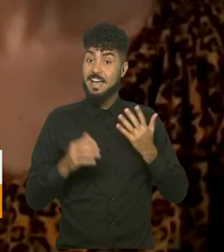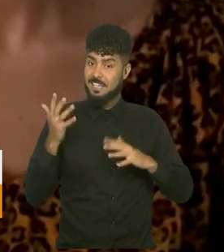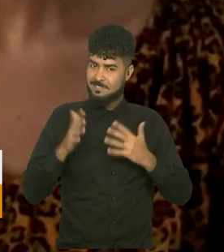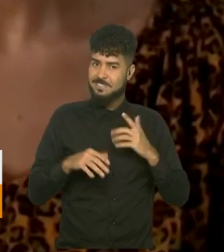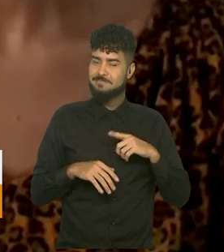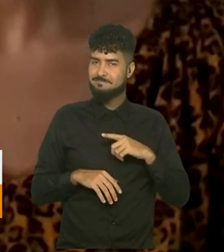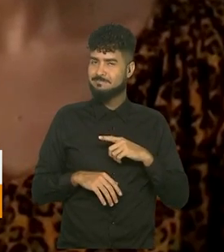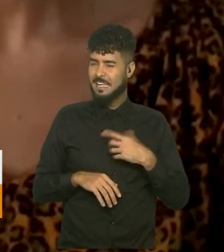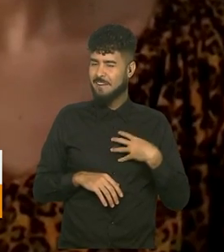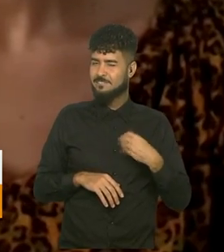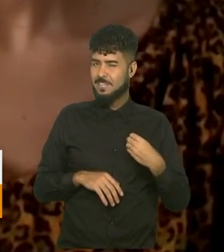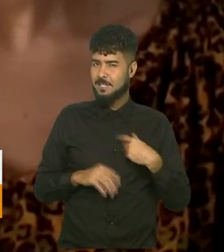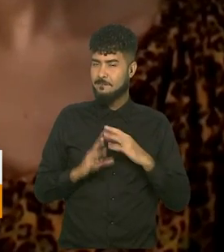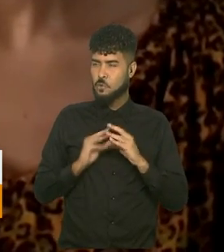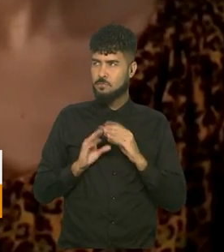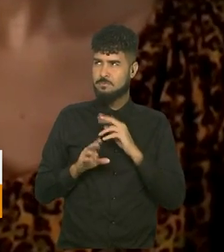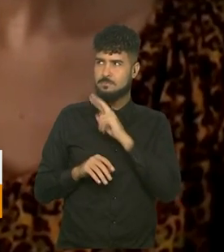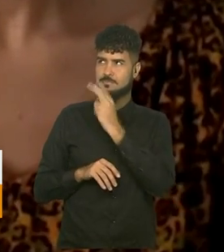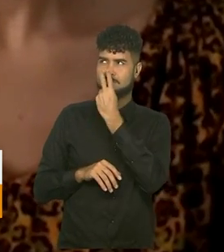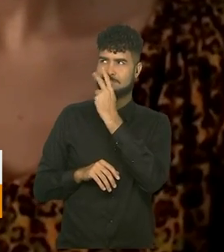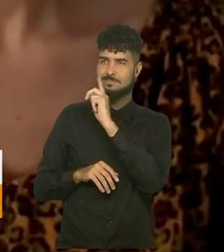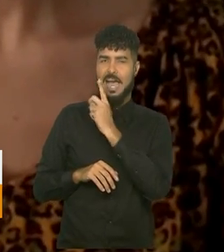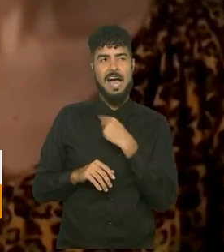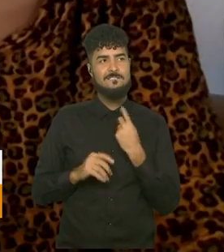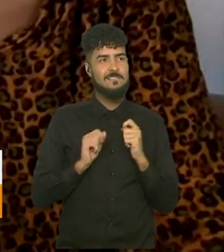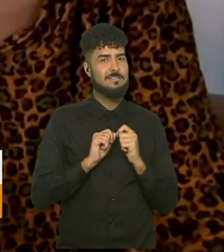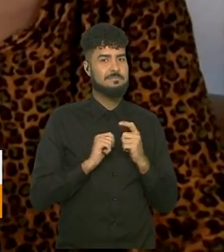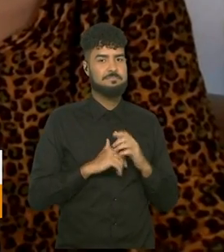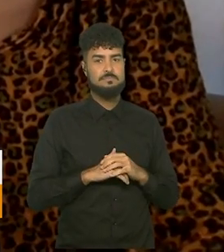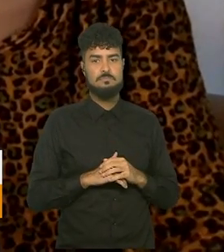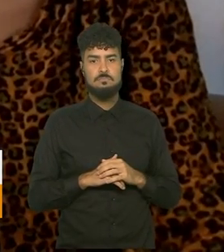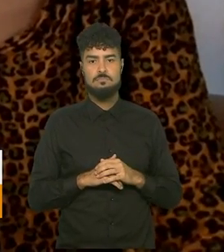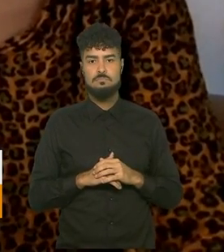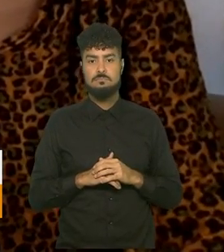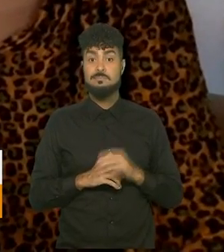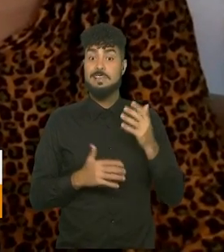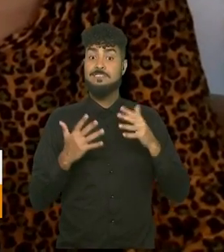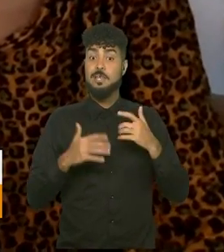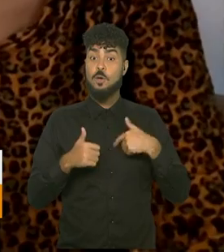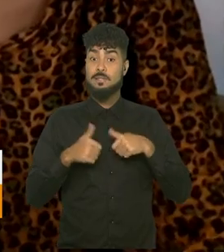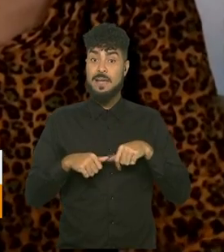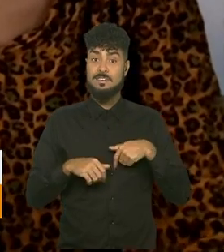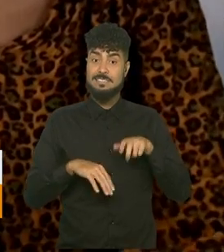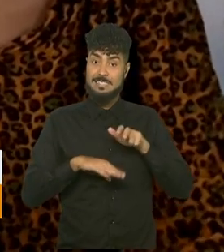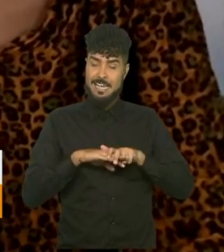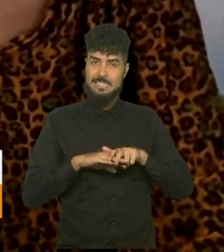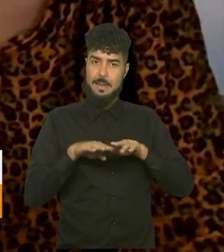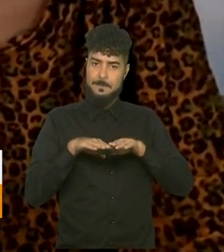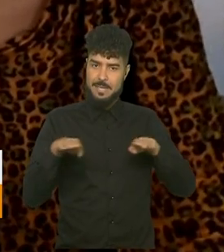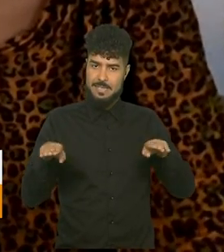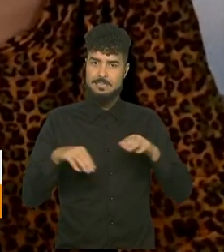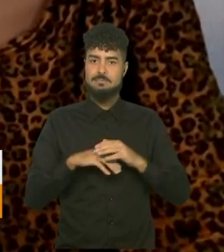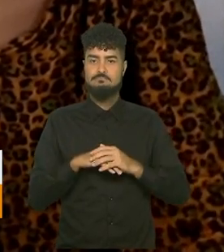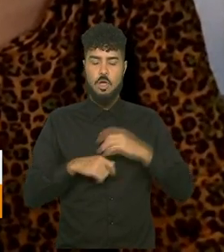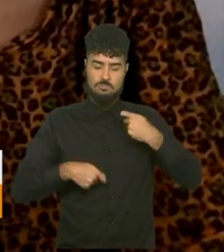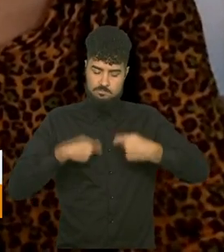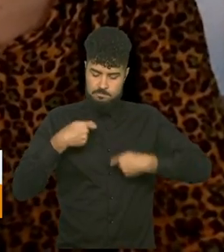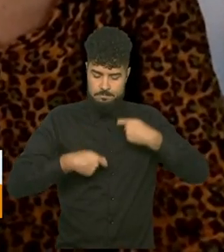a pequena escapa da vigilância dos pais. Primeira vez que eu estava sentada na mesa comendo,